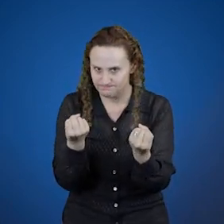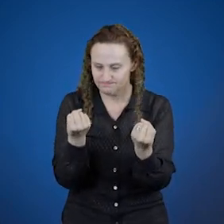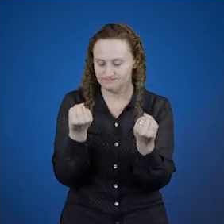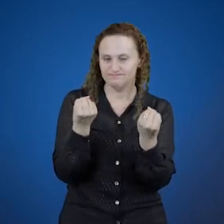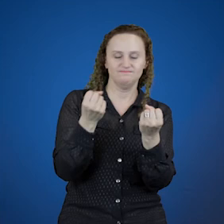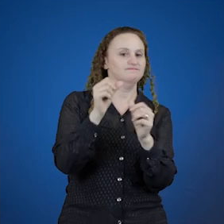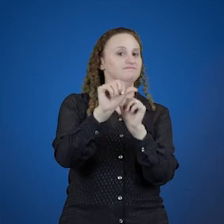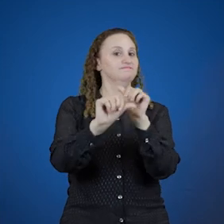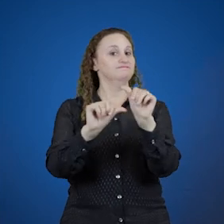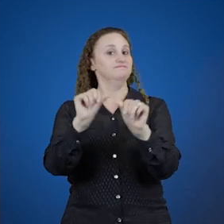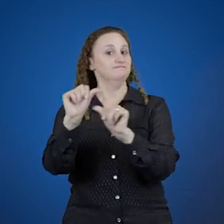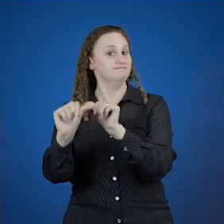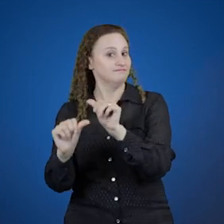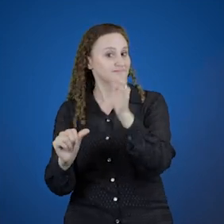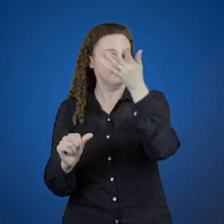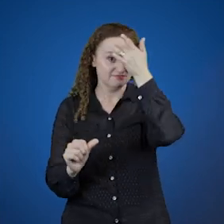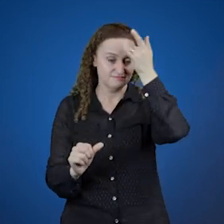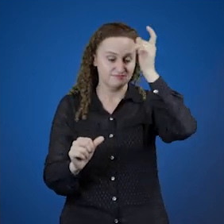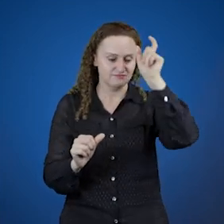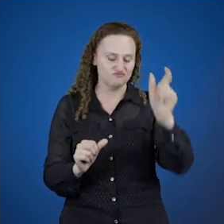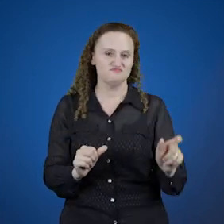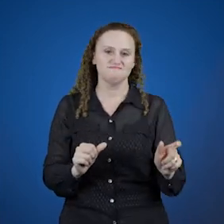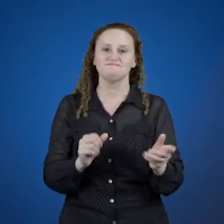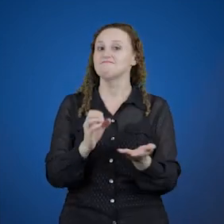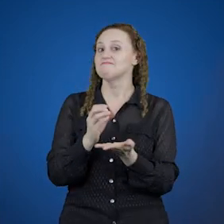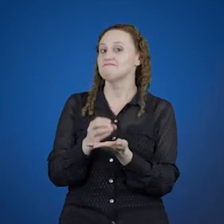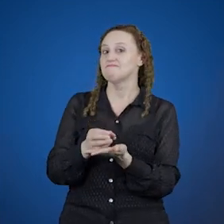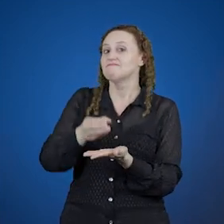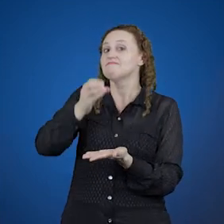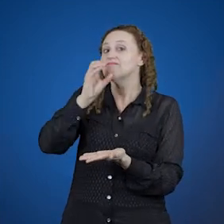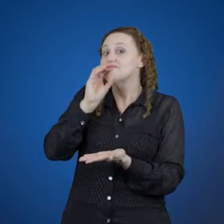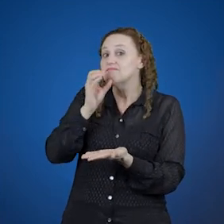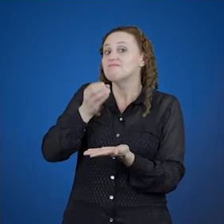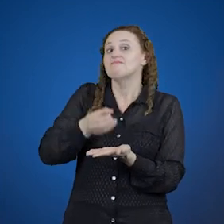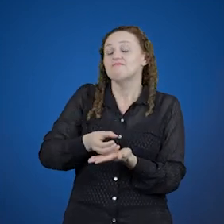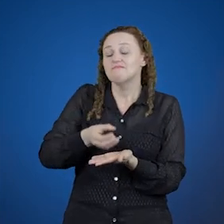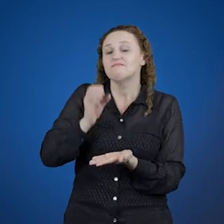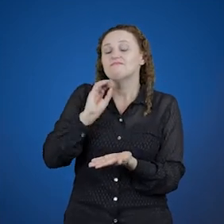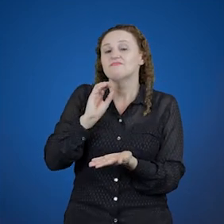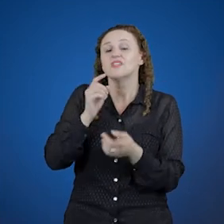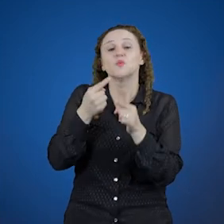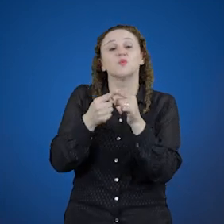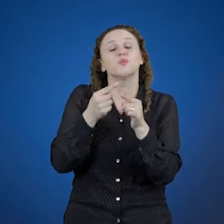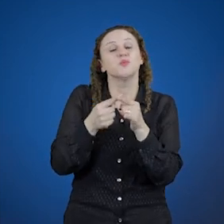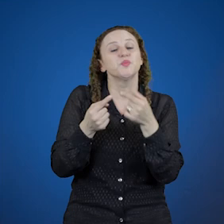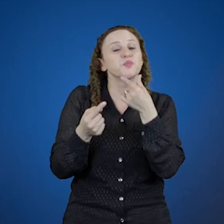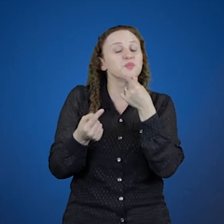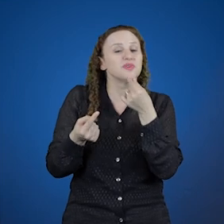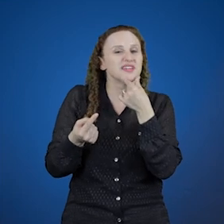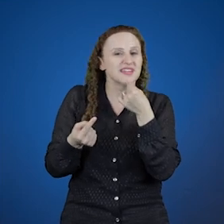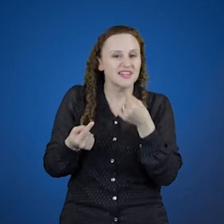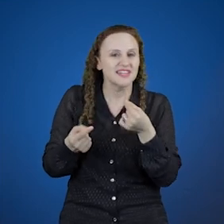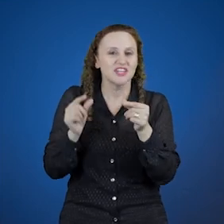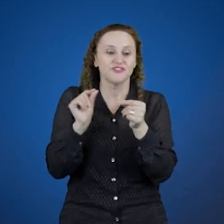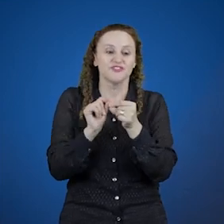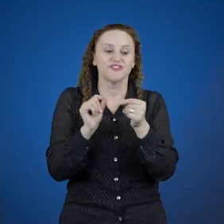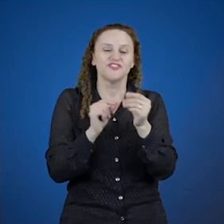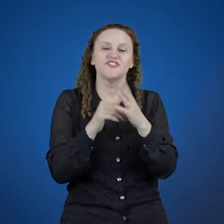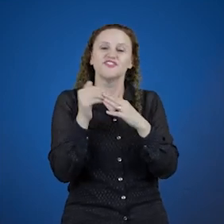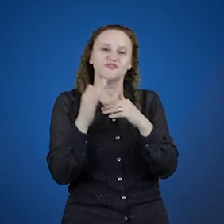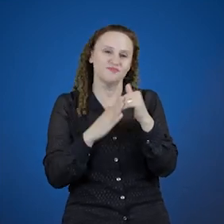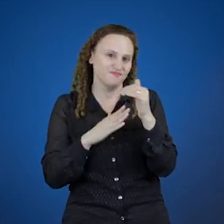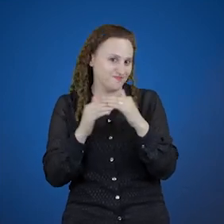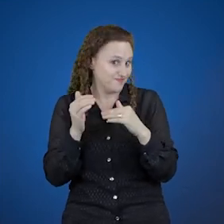menino alterou o sujeito agora passou a ser um copo o menino é o a gente ele continuou praticando